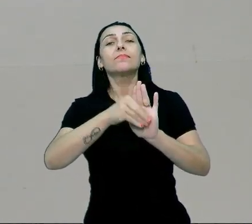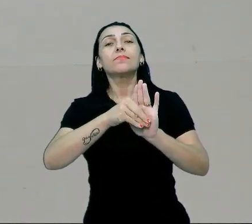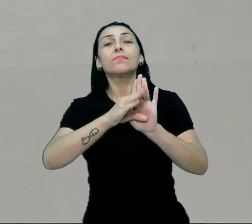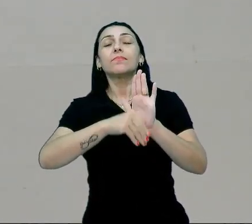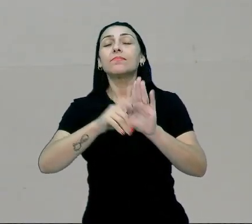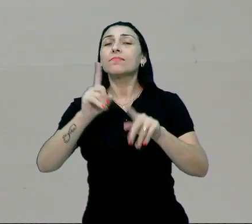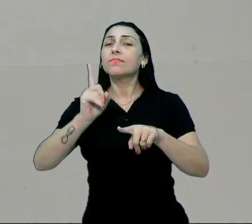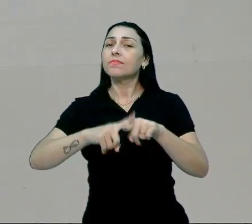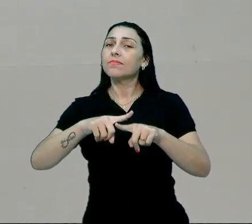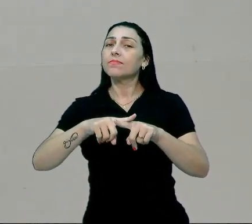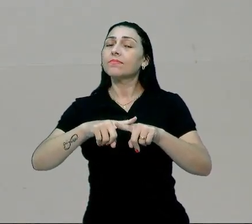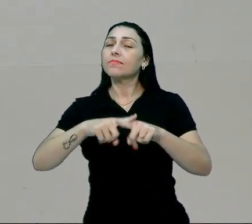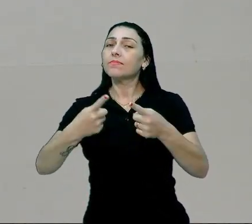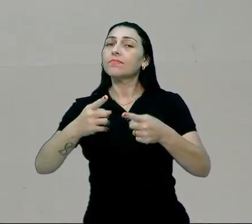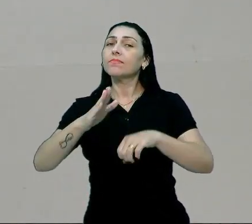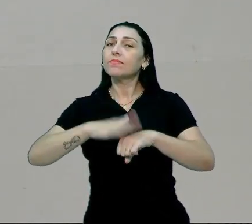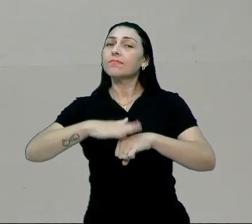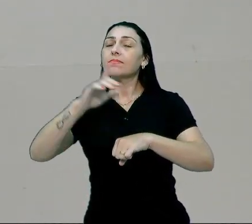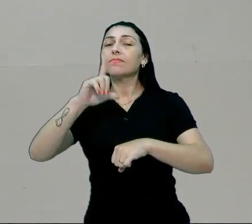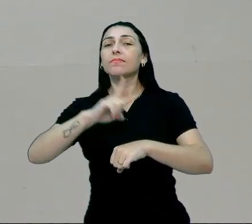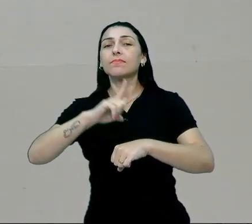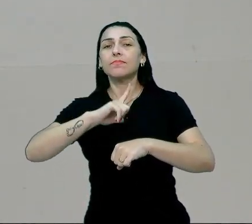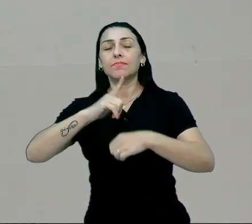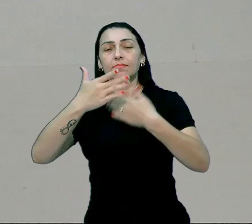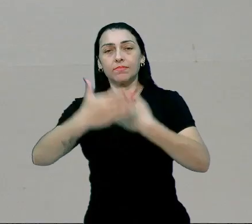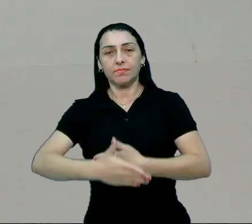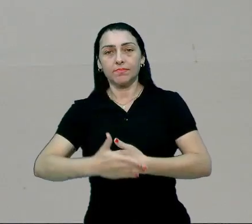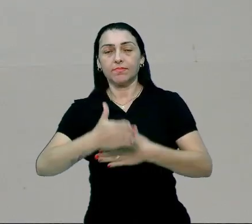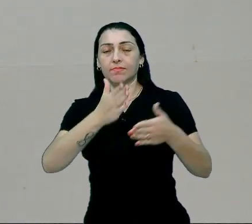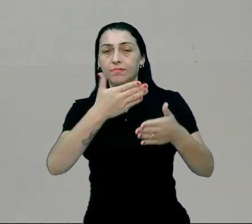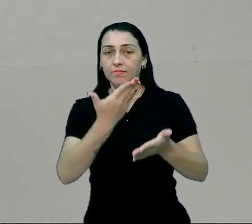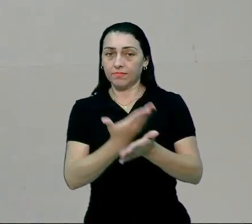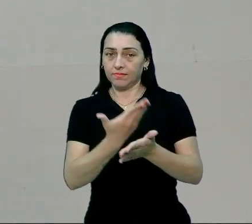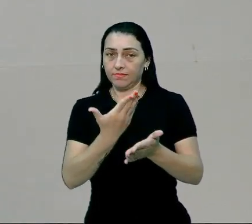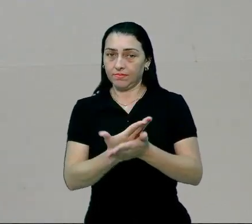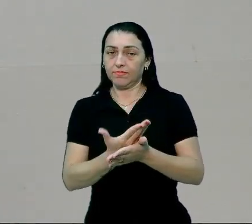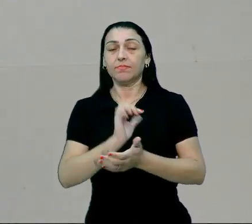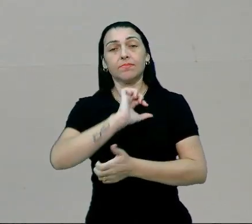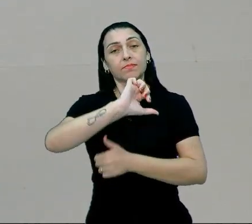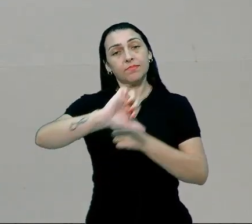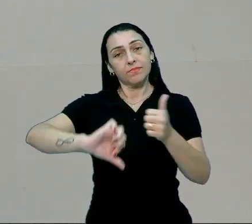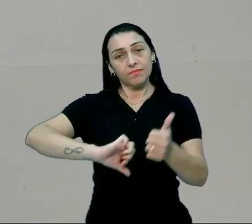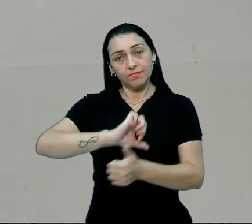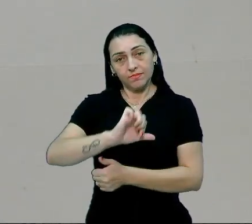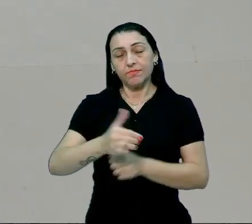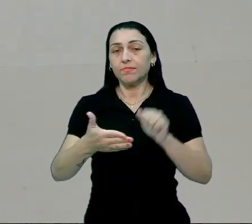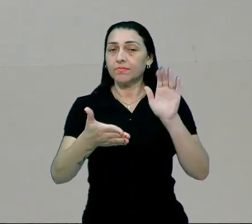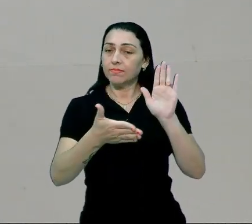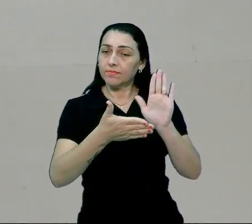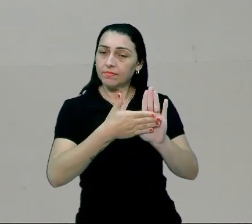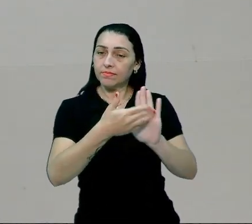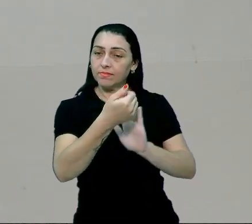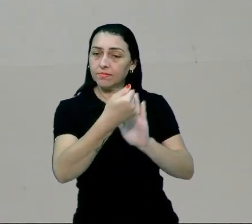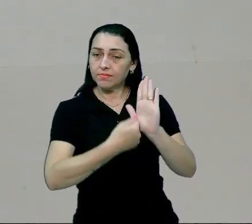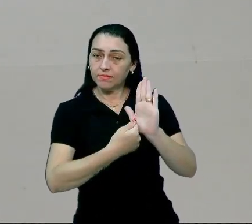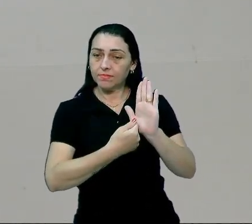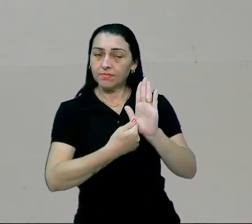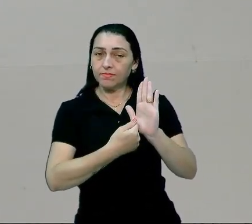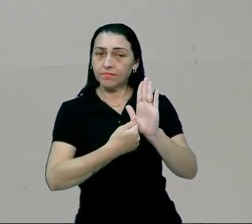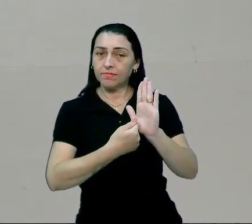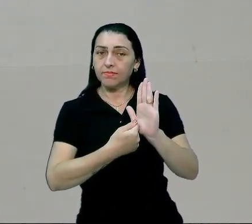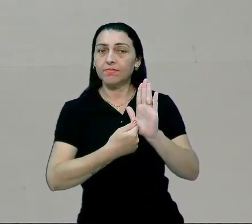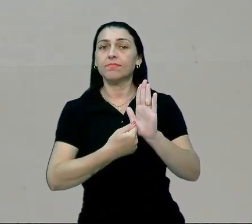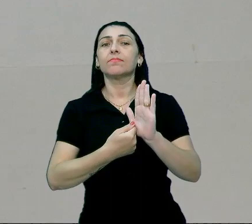mais caem. Então, no decorrer das nossas aulas, nós oscilaremos agora entre propostas de redação